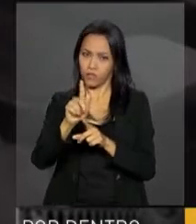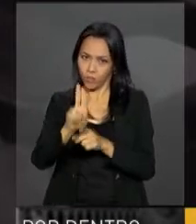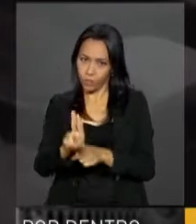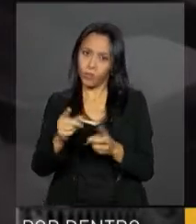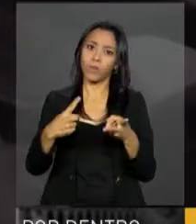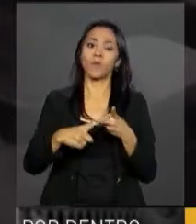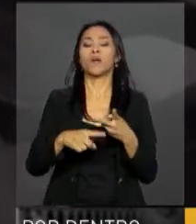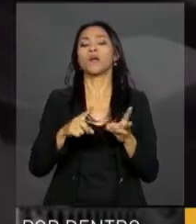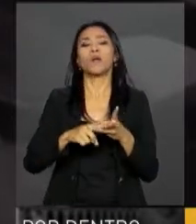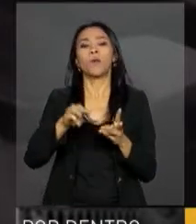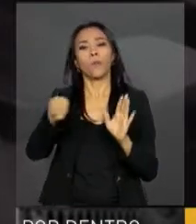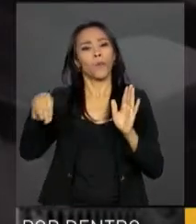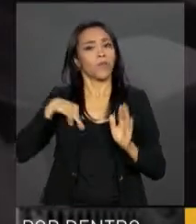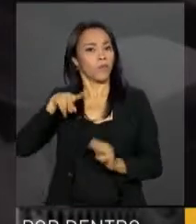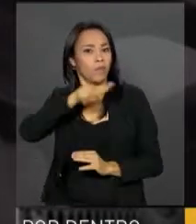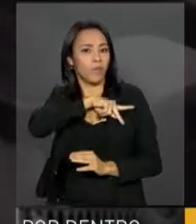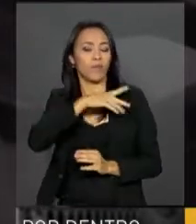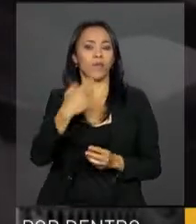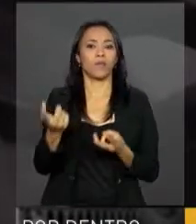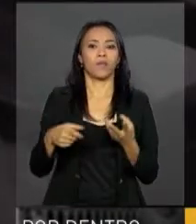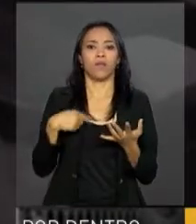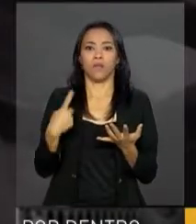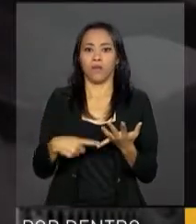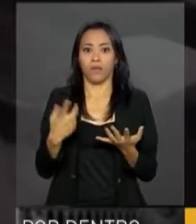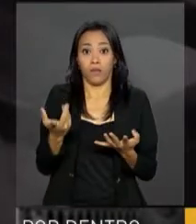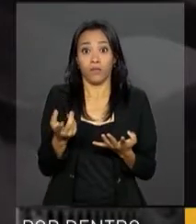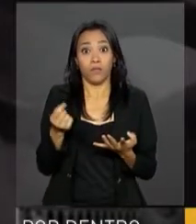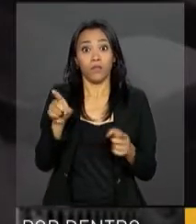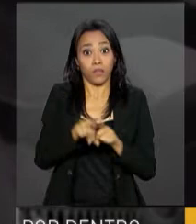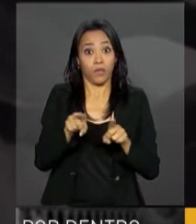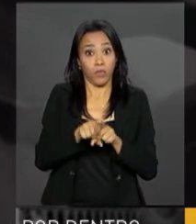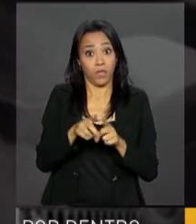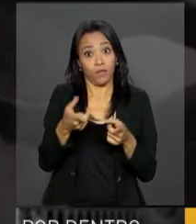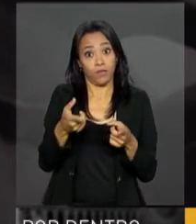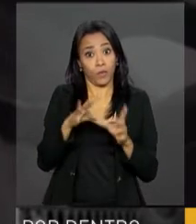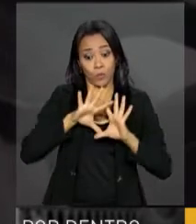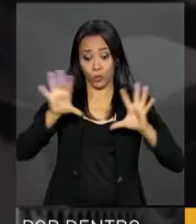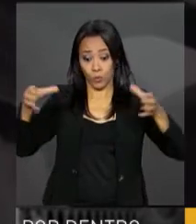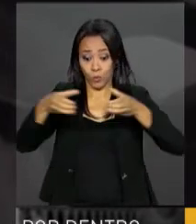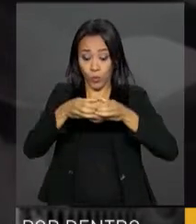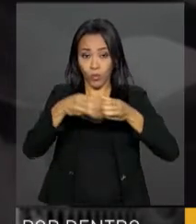Ministério Público Federal ou Transparência e Controladoria Geral da União,